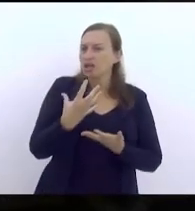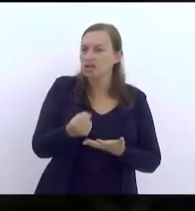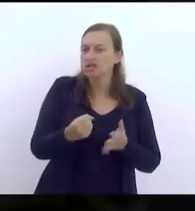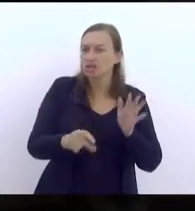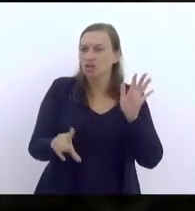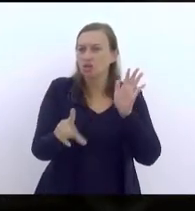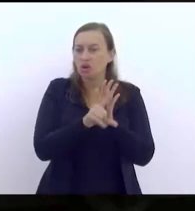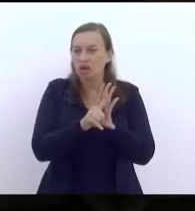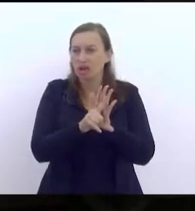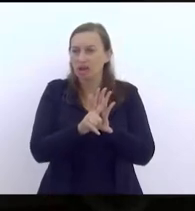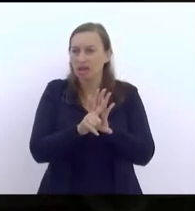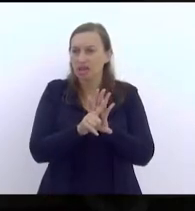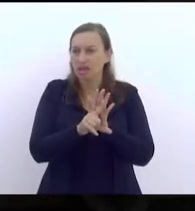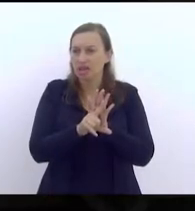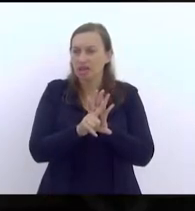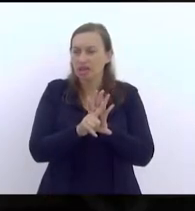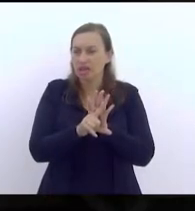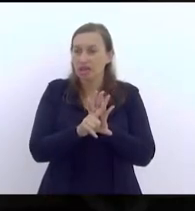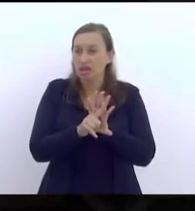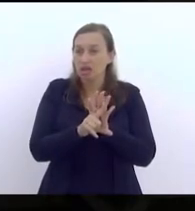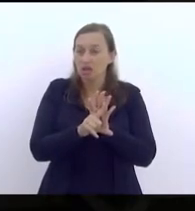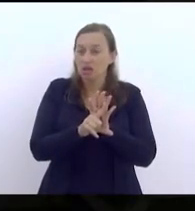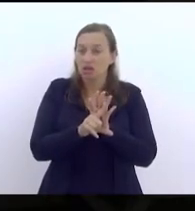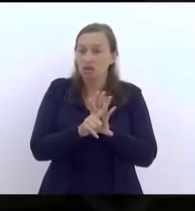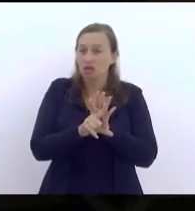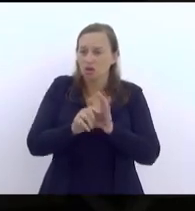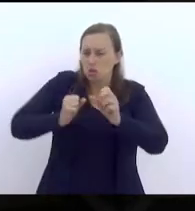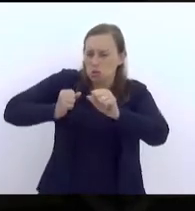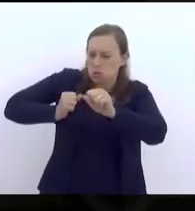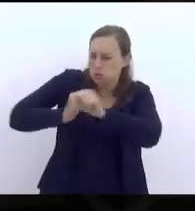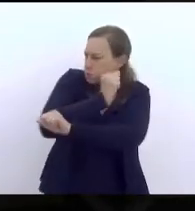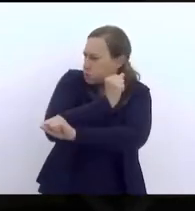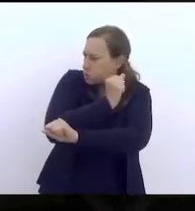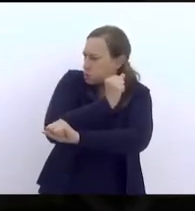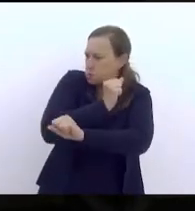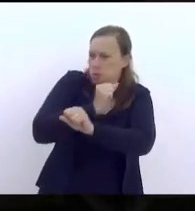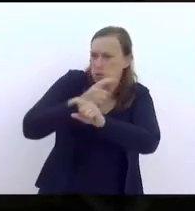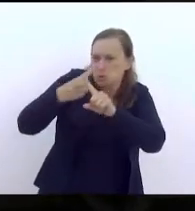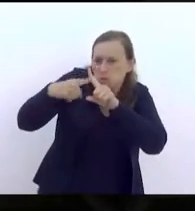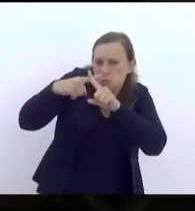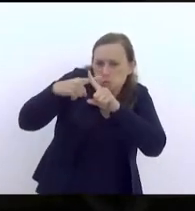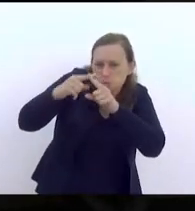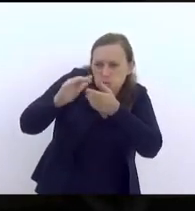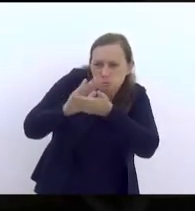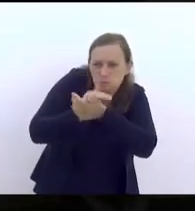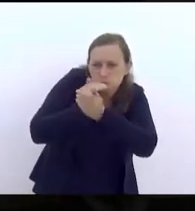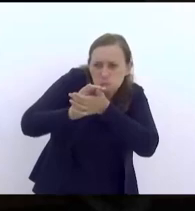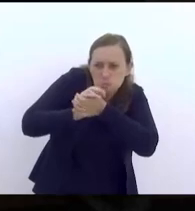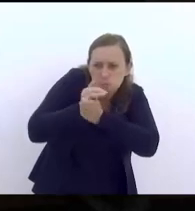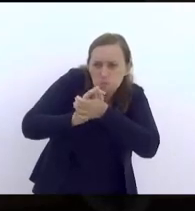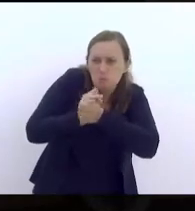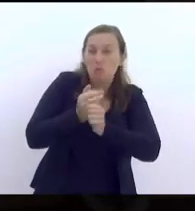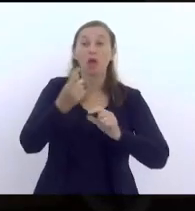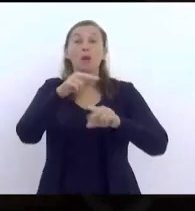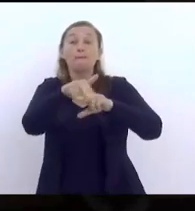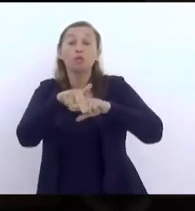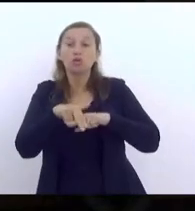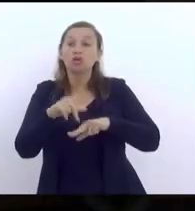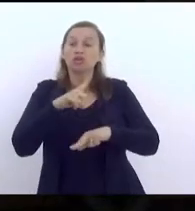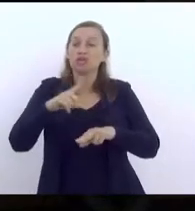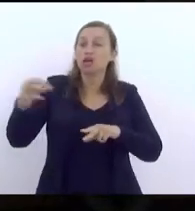de talião, de olho por olho, dente por dente. Por isso que existe